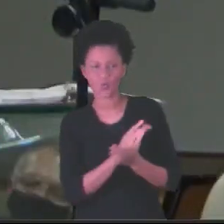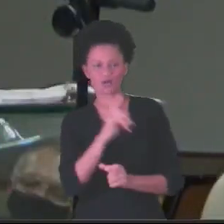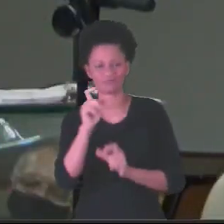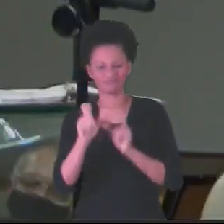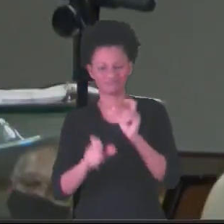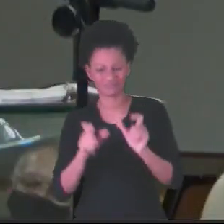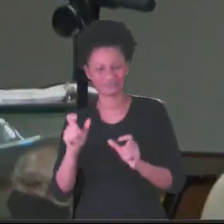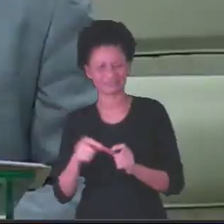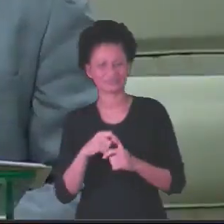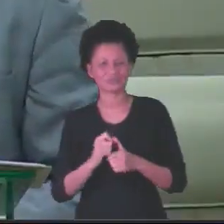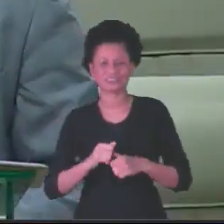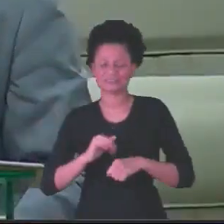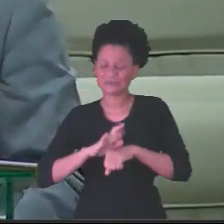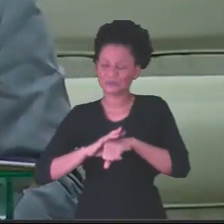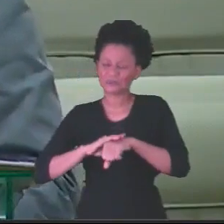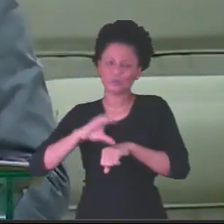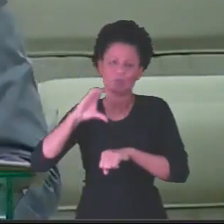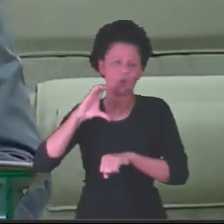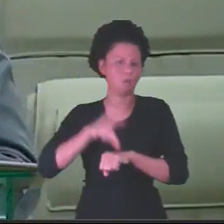no momento crítico